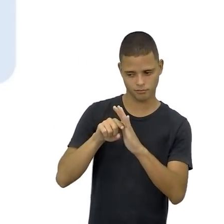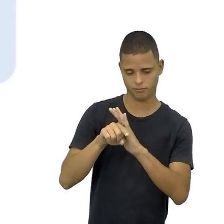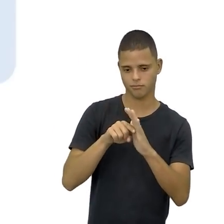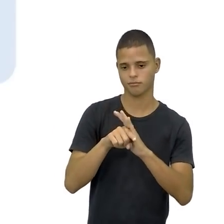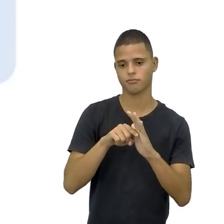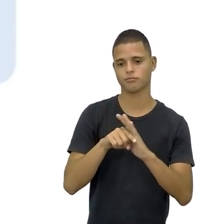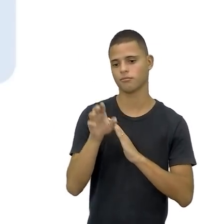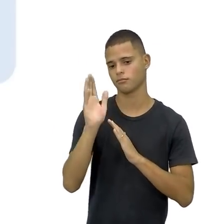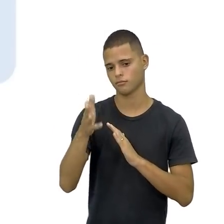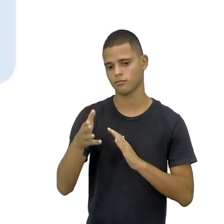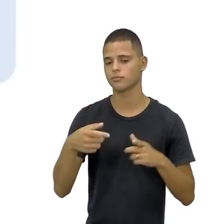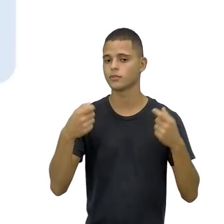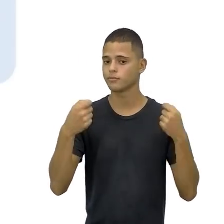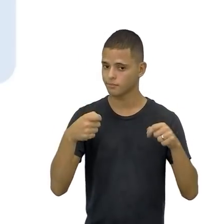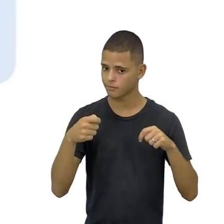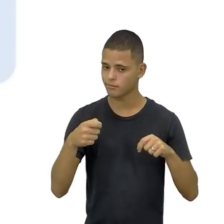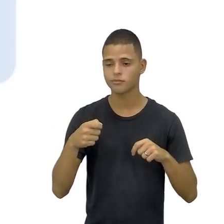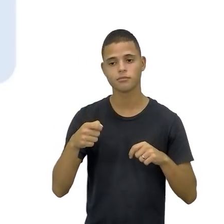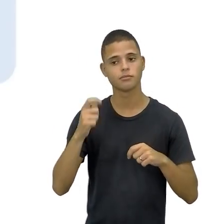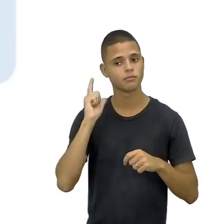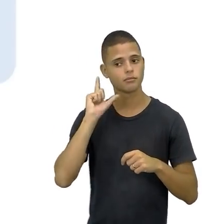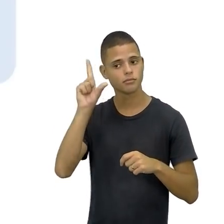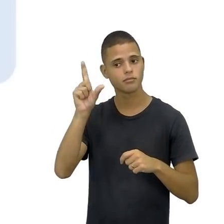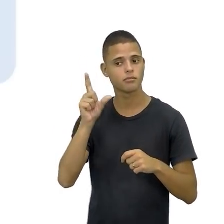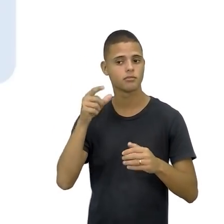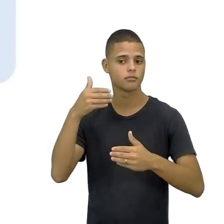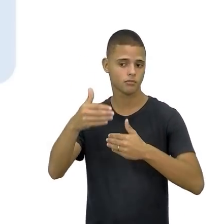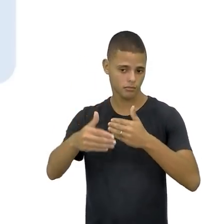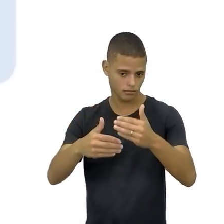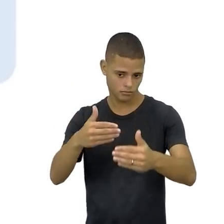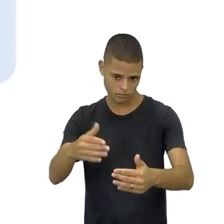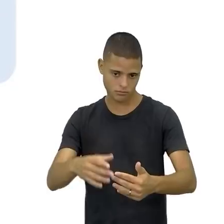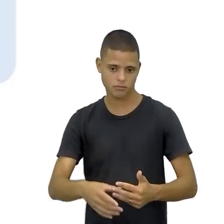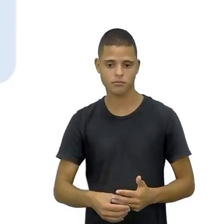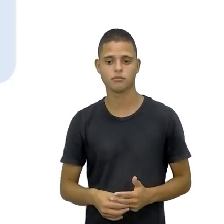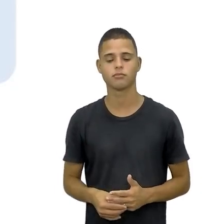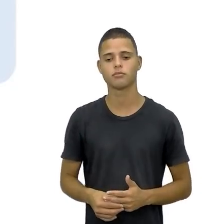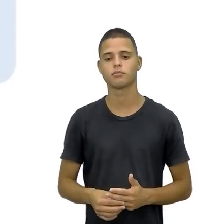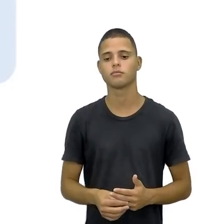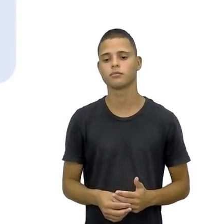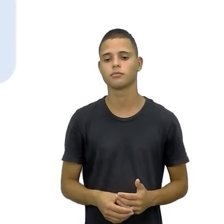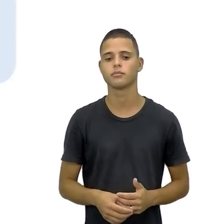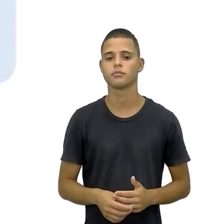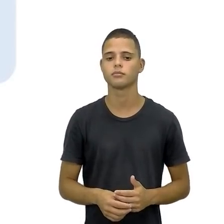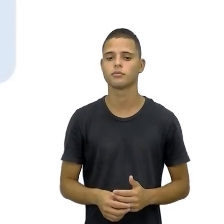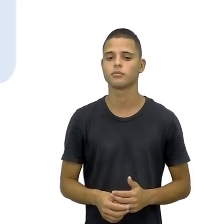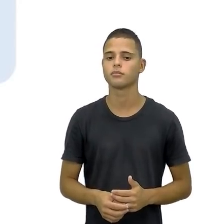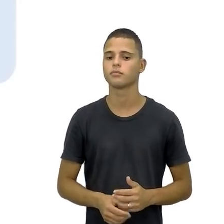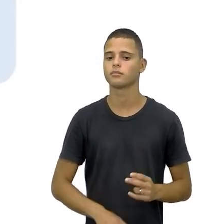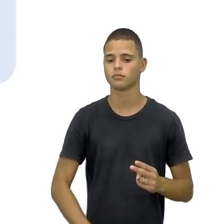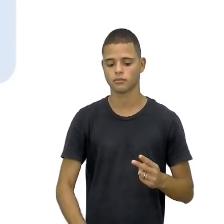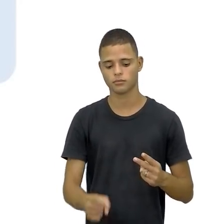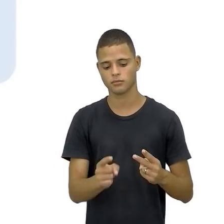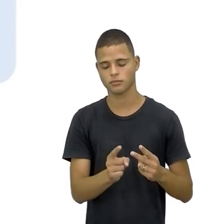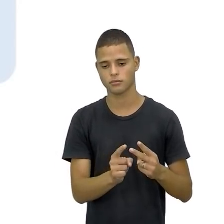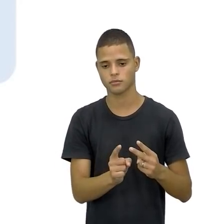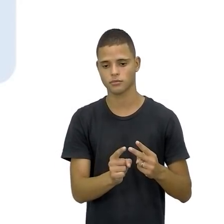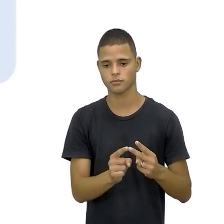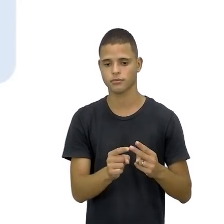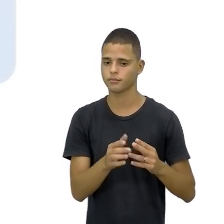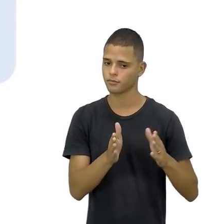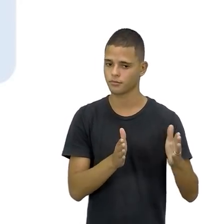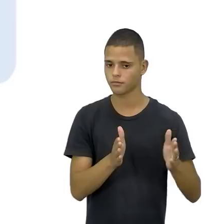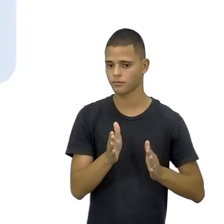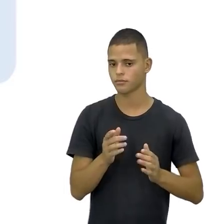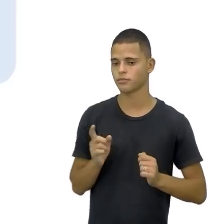são imprescindíveis para a continuidade da trajetória escolar do estudante. Nesse segundo momento, nós vamos pensar